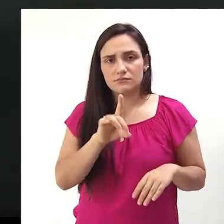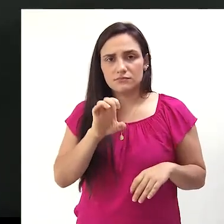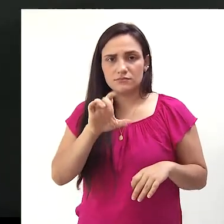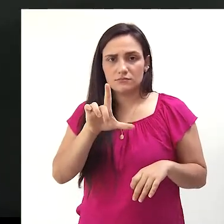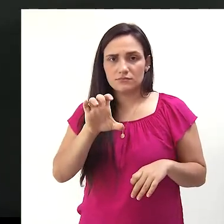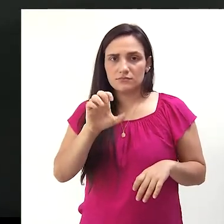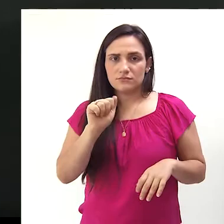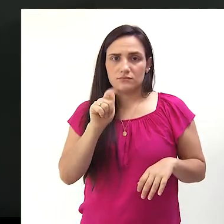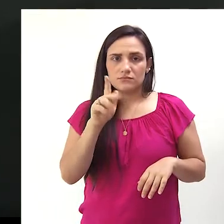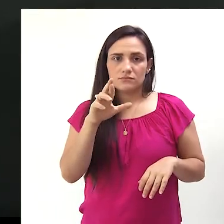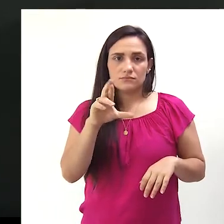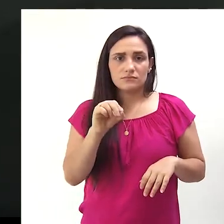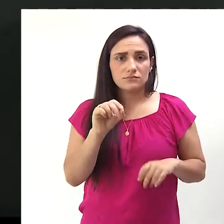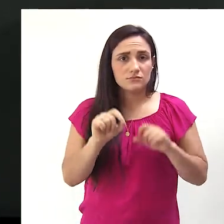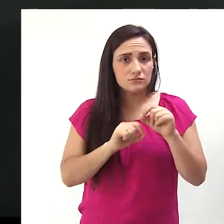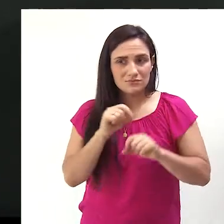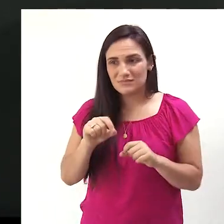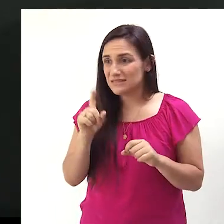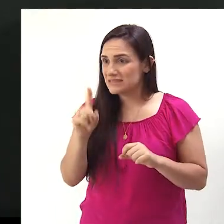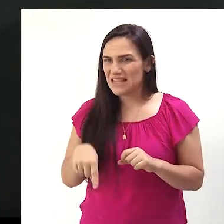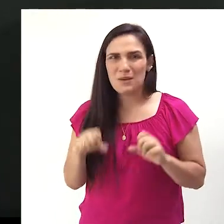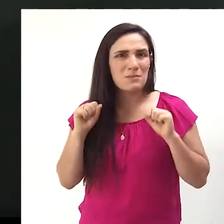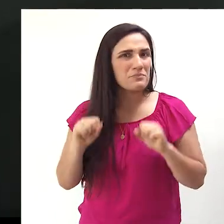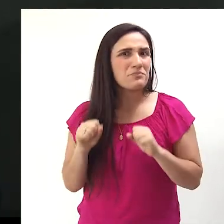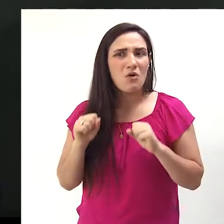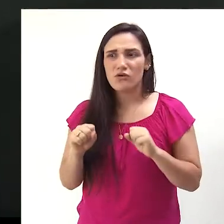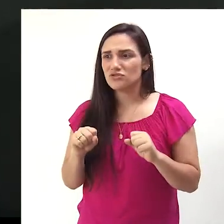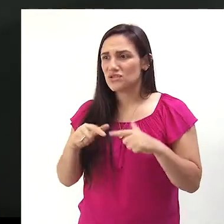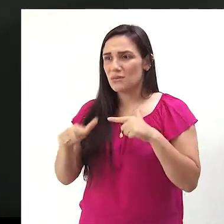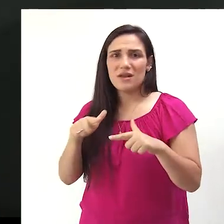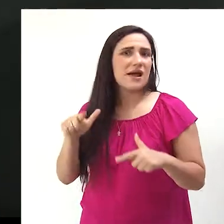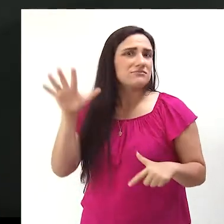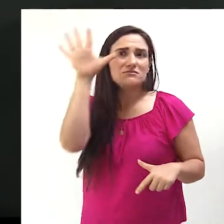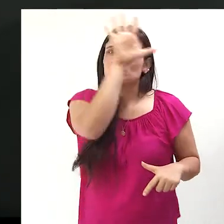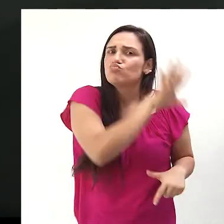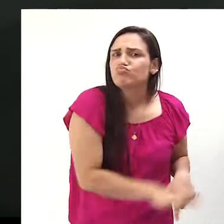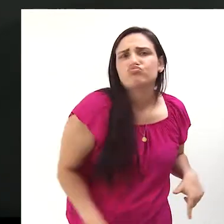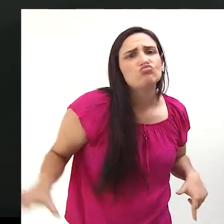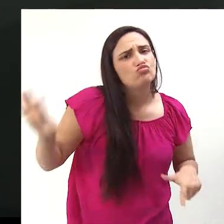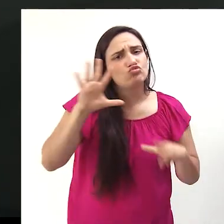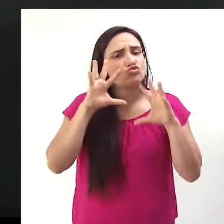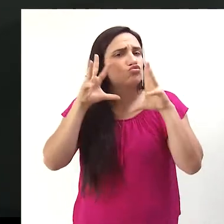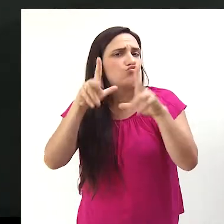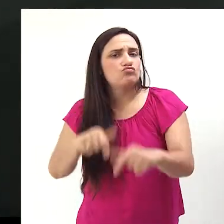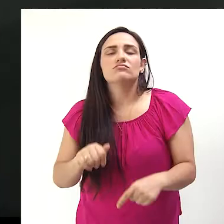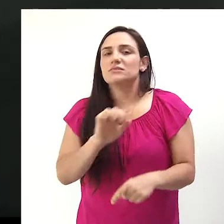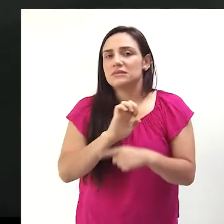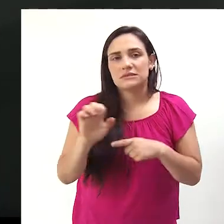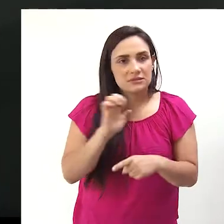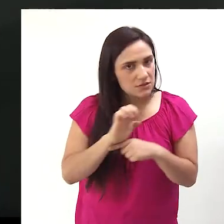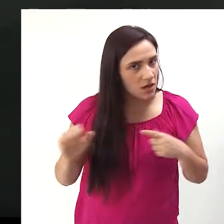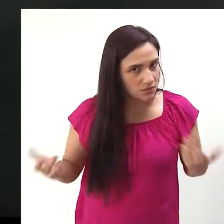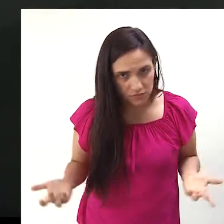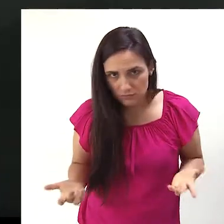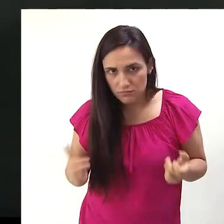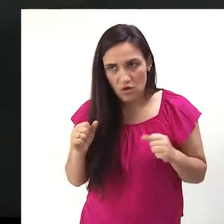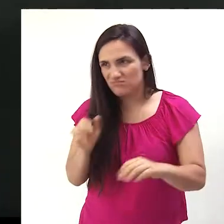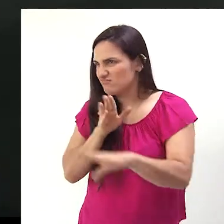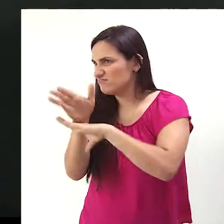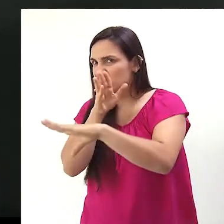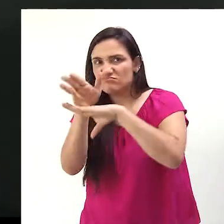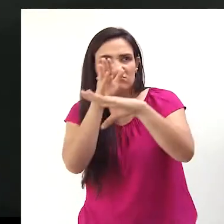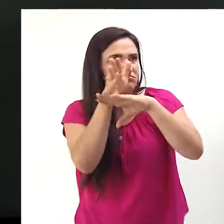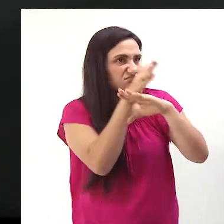características das unidades especializadas é a circunscrição em todo o estado, né? E a Deleagro não é diferente.